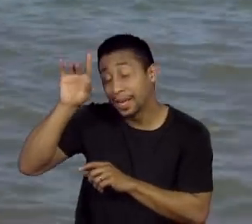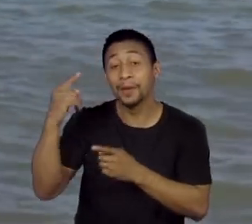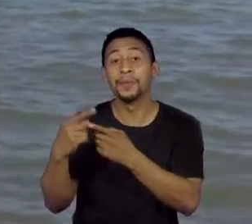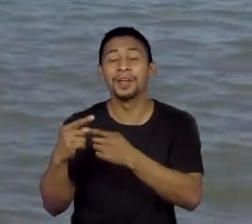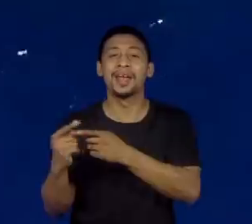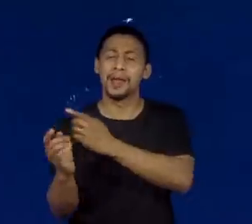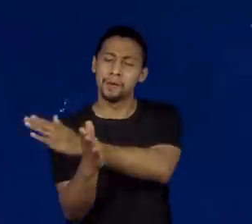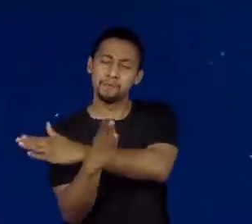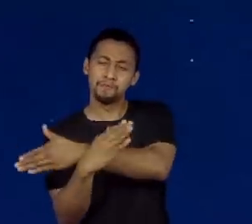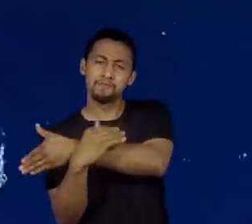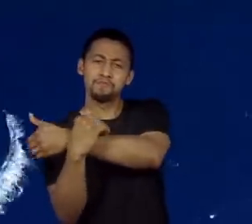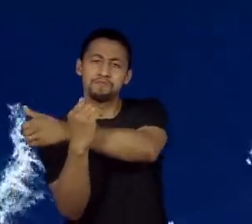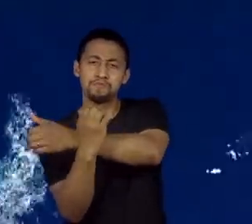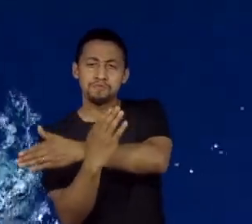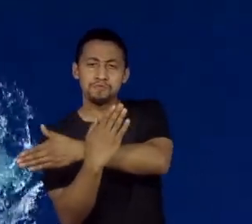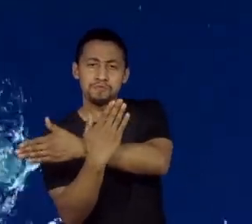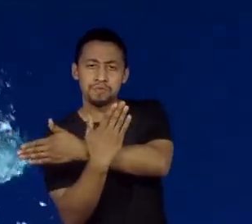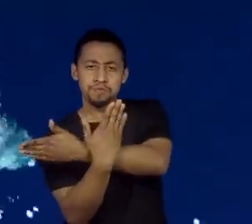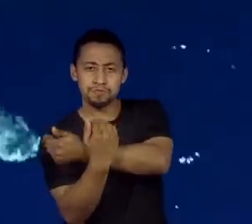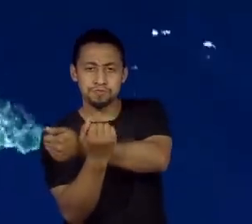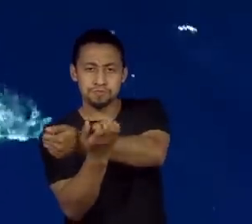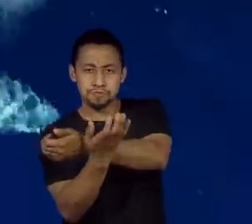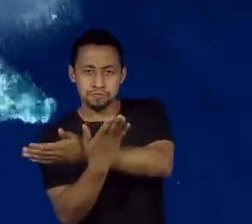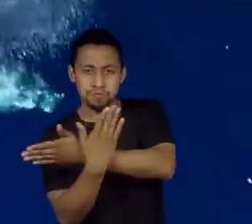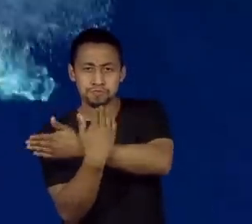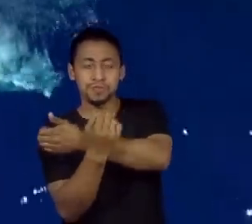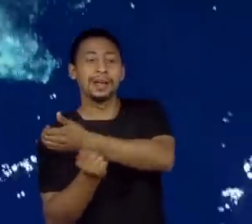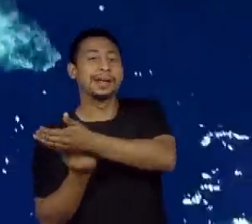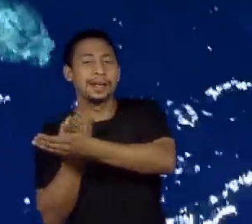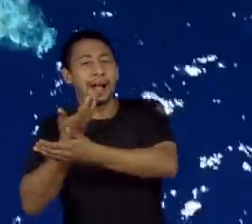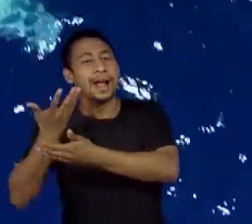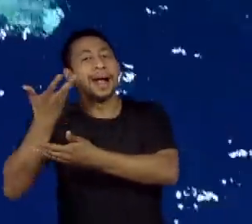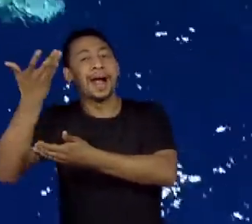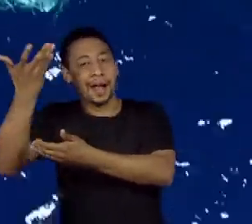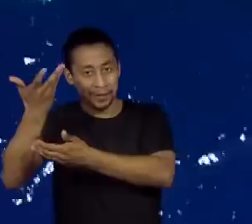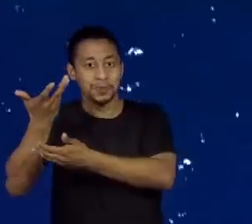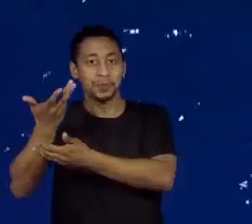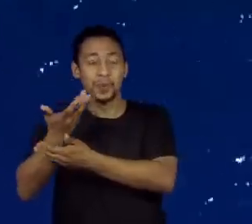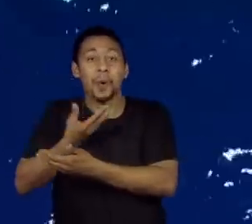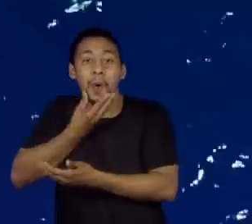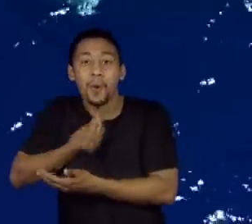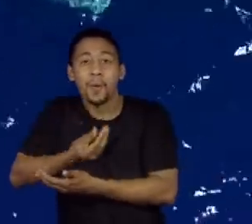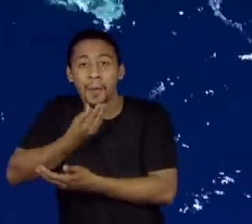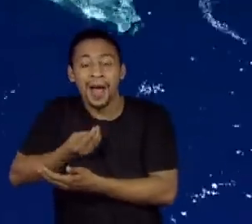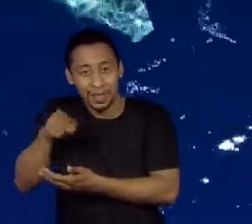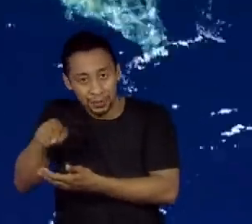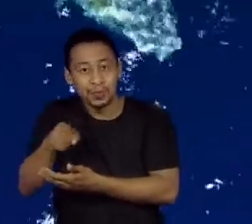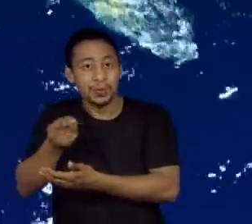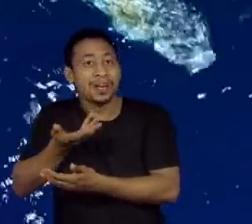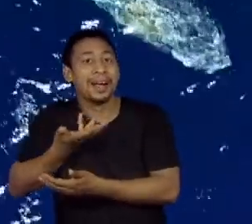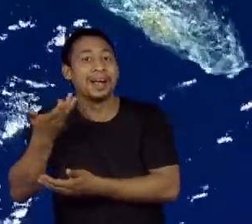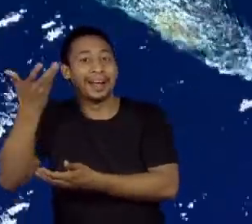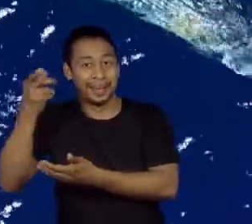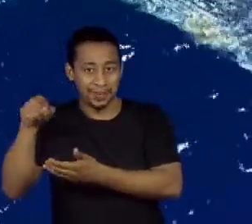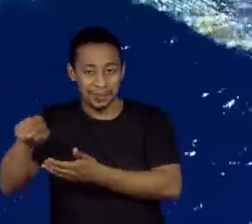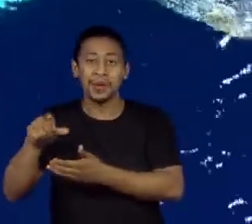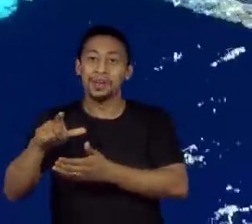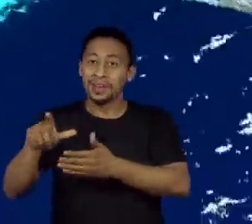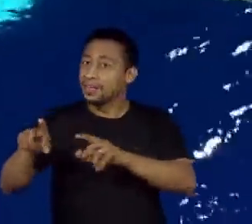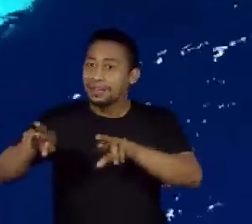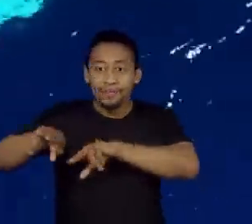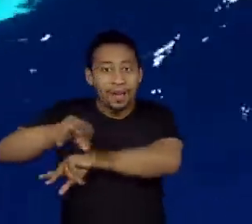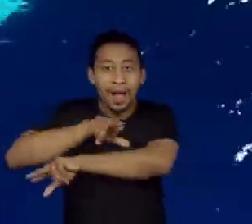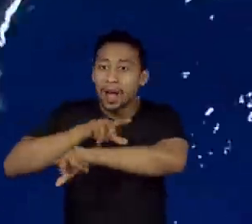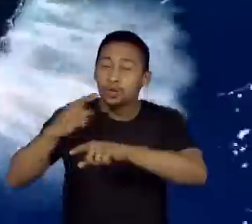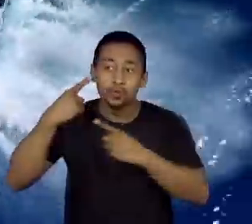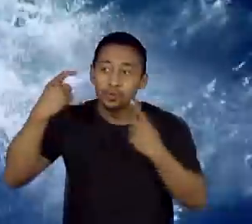machos eles cantam e tem essas canções elas são seguidas de diversos estrofes, né? Então, e a cada